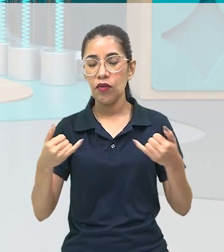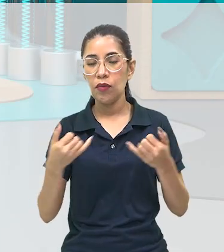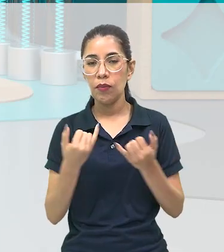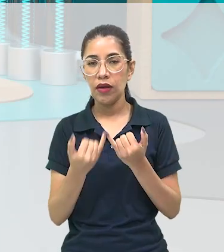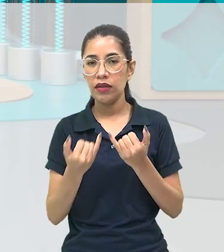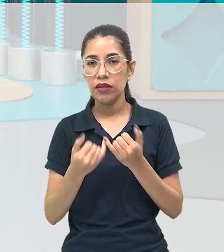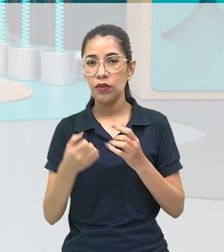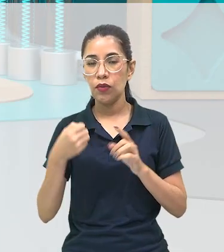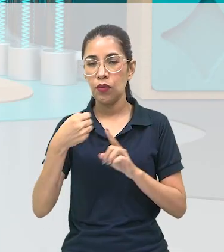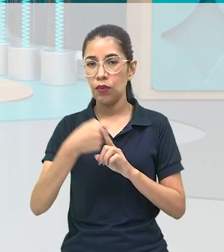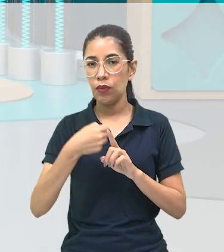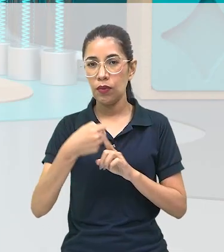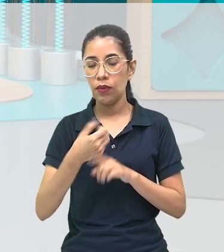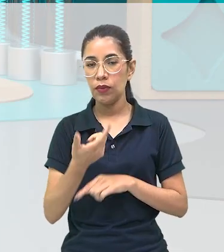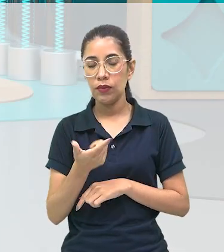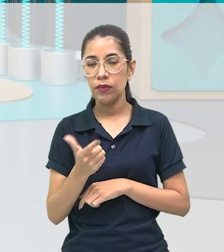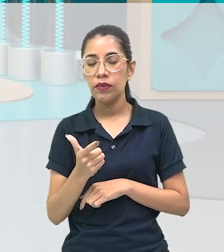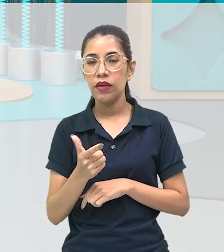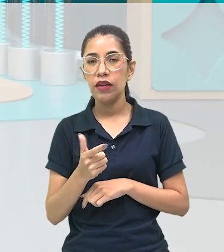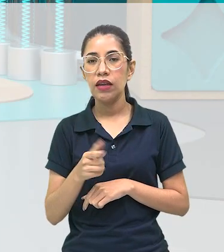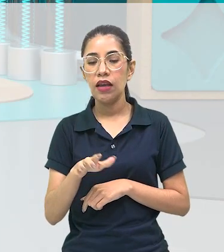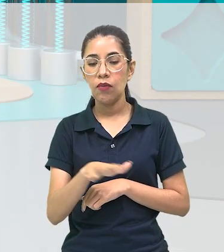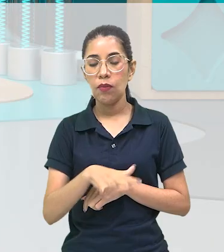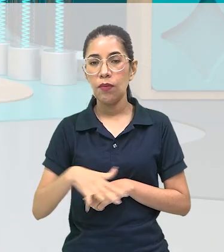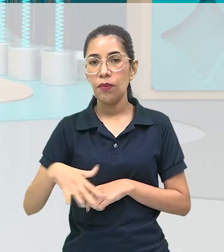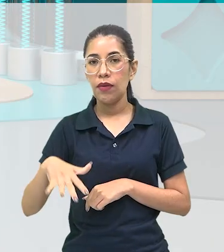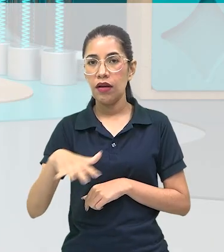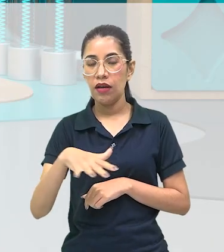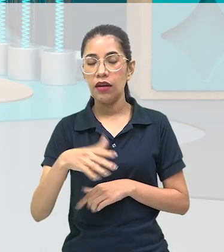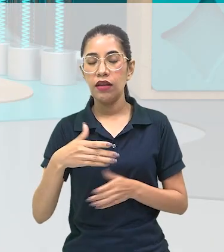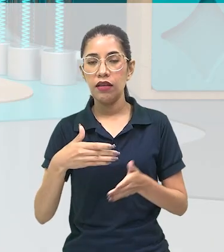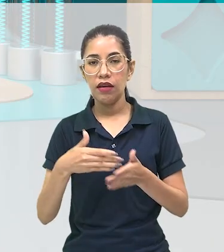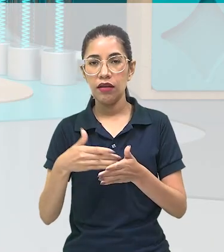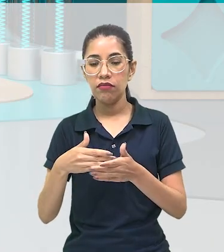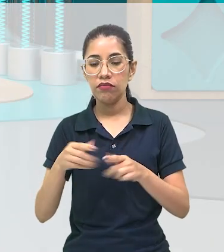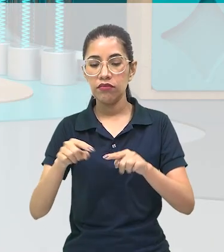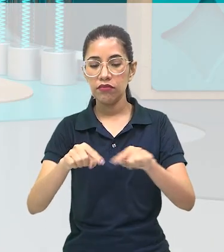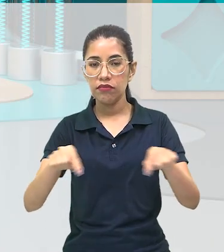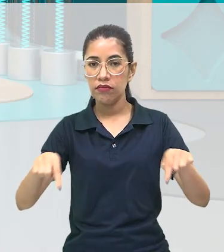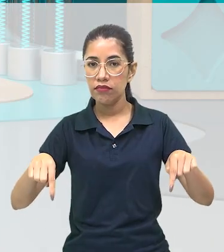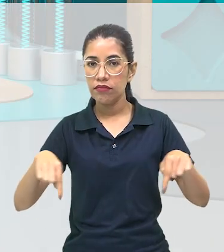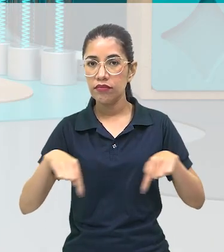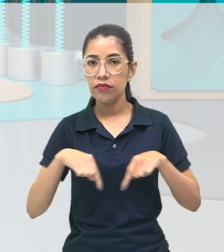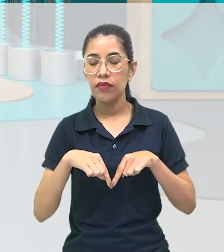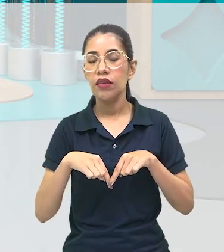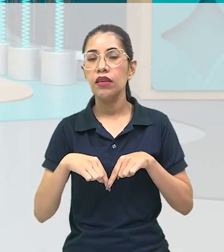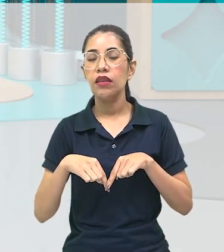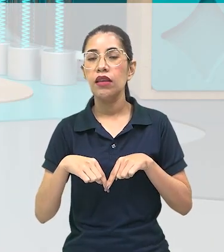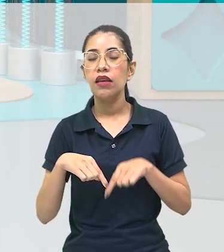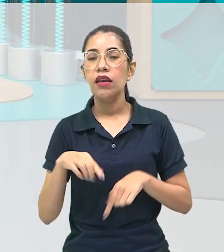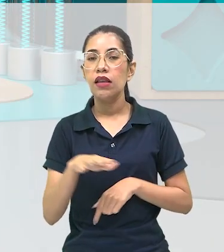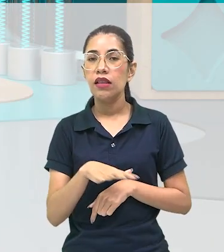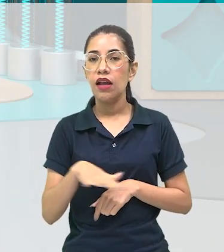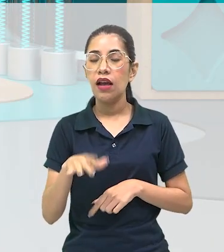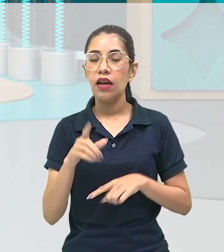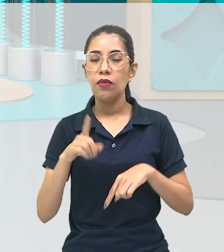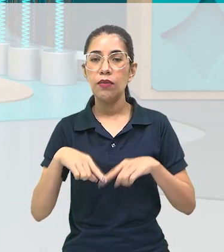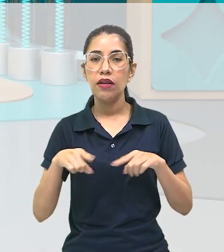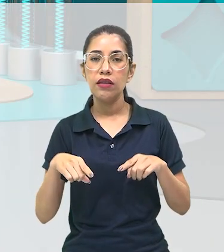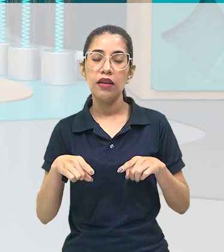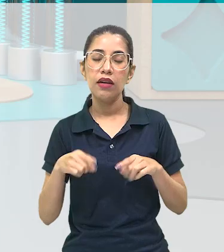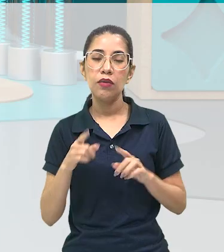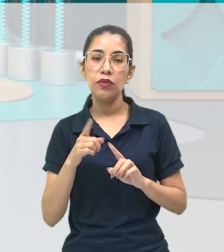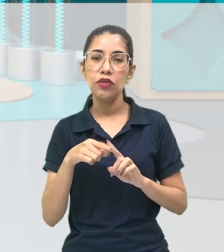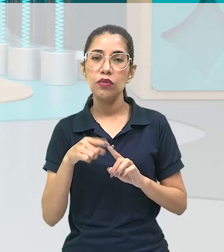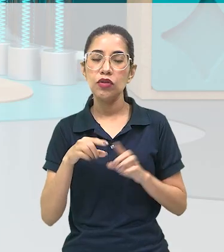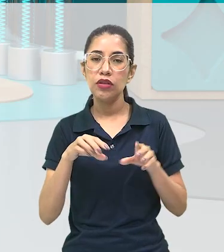não. Ele é uma área circular delimitada no chão. Esse chão é feito com uma espécie